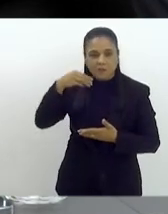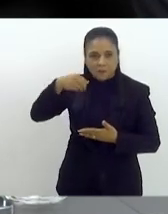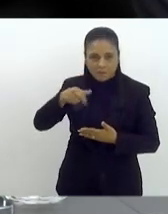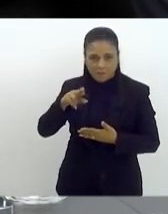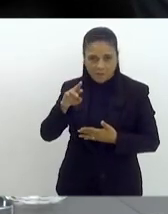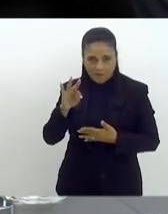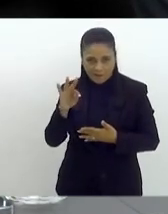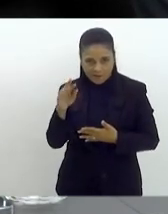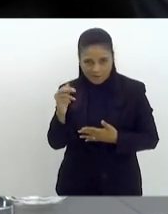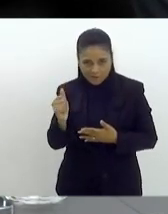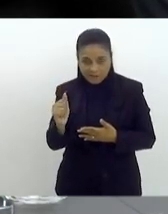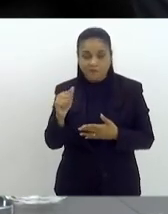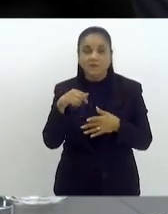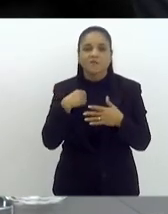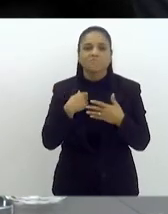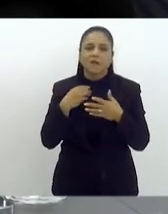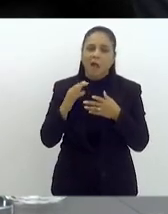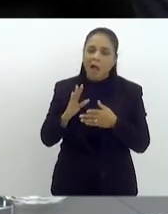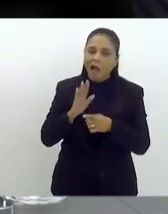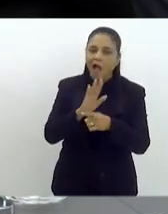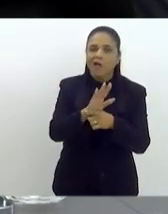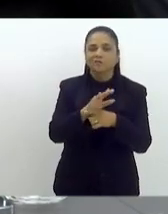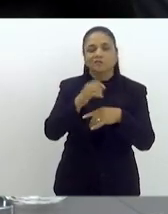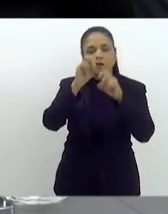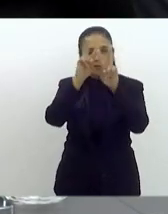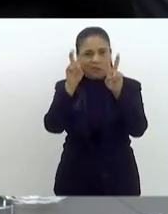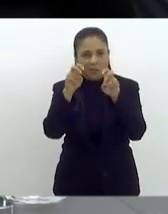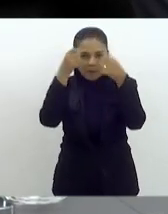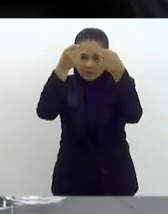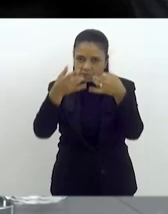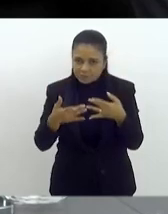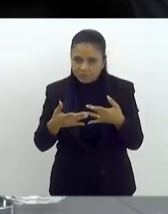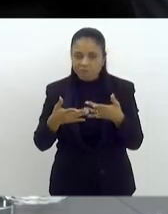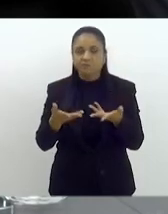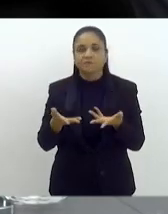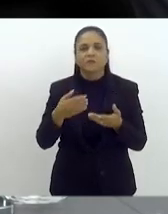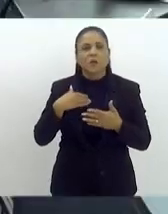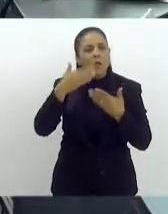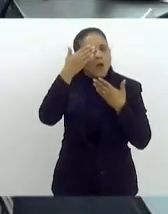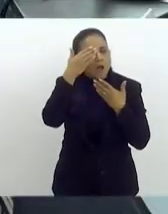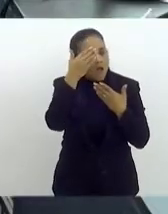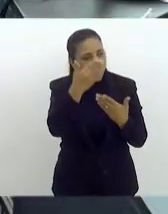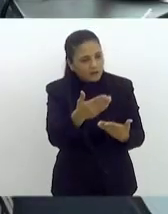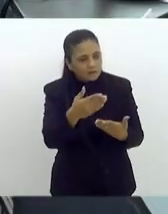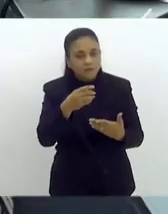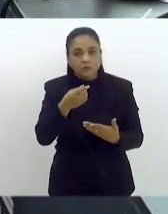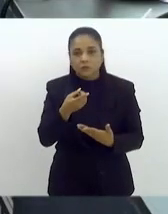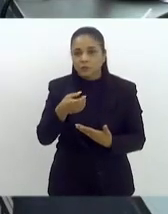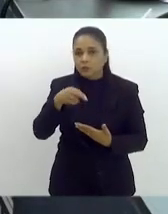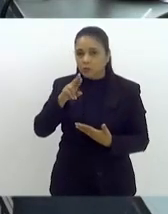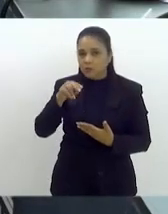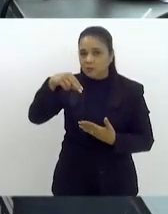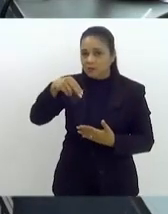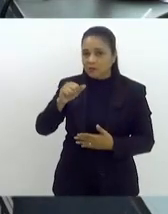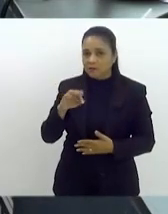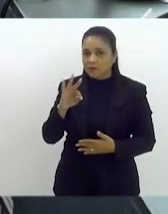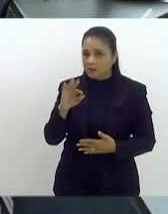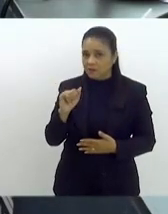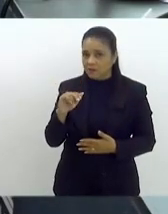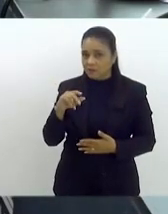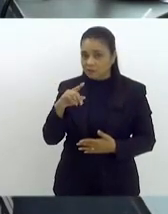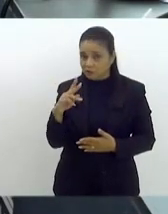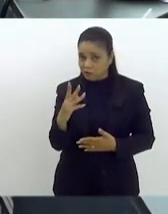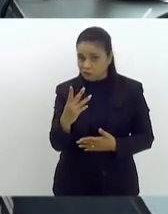contribuindo para discorrer com vocês sobre o tema Obrigado Nossa que agradecemos Doutora Natasha eu queria só fazer um